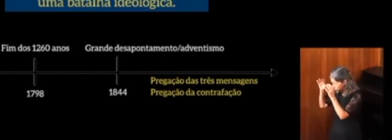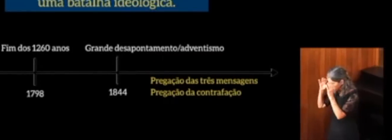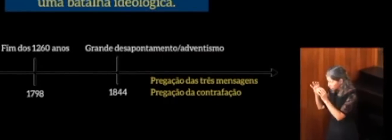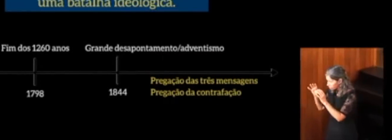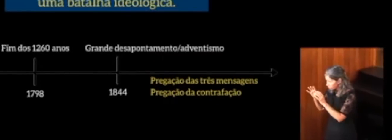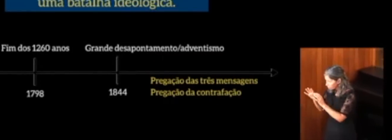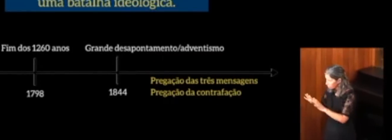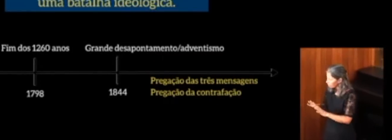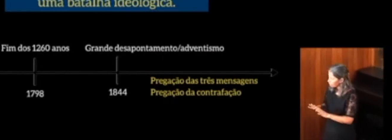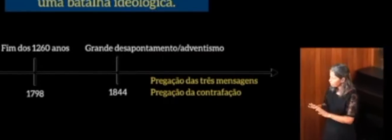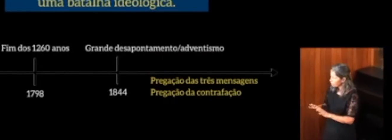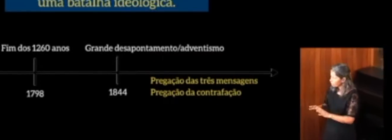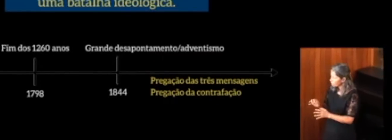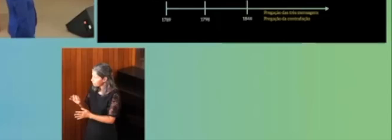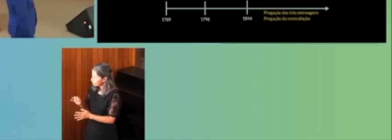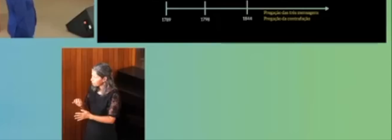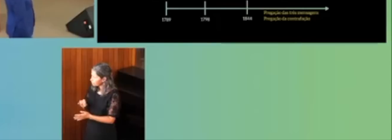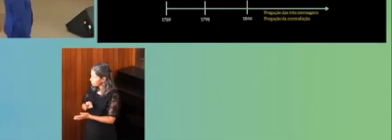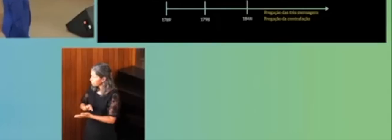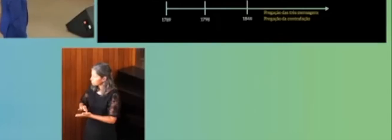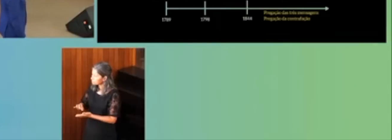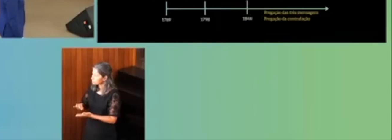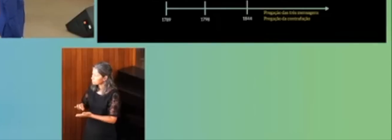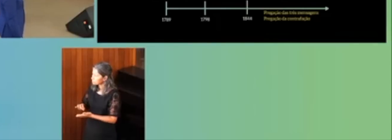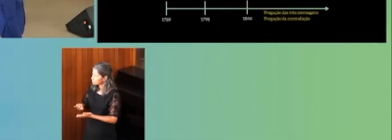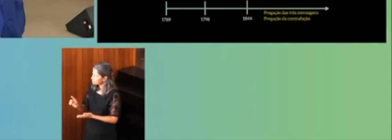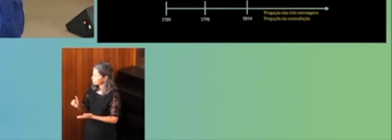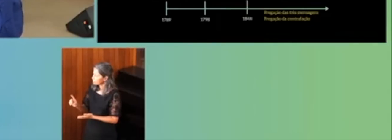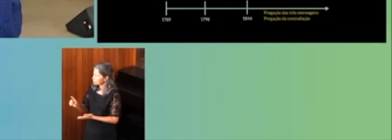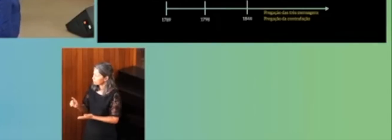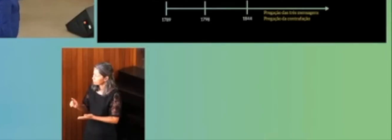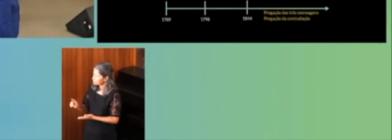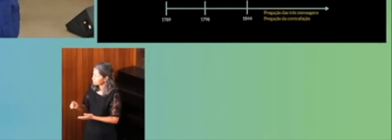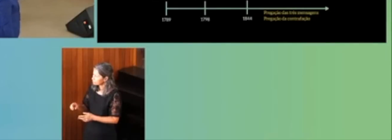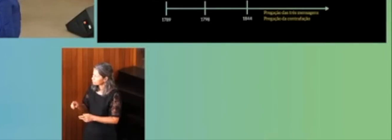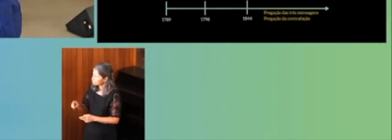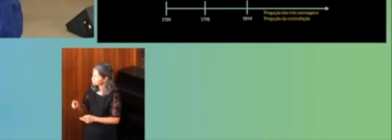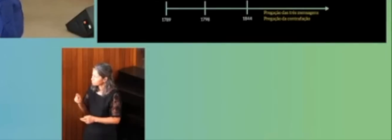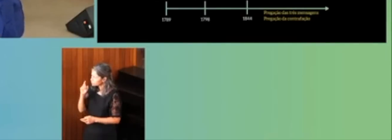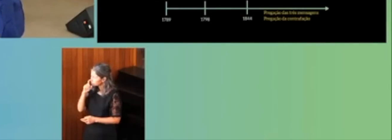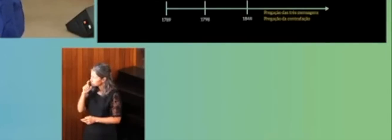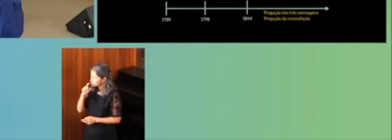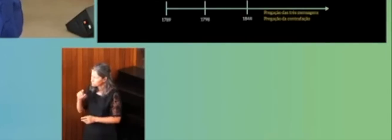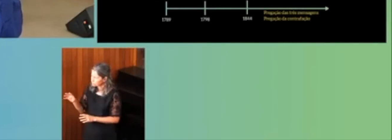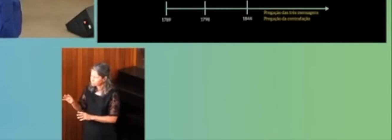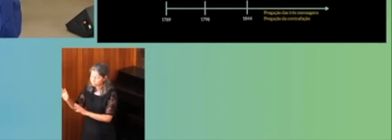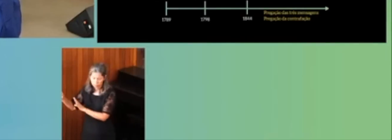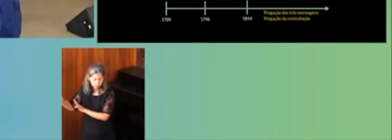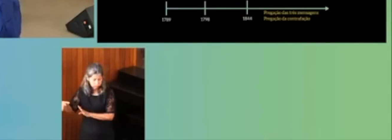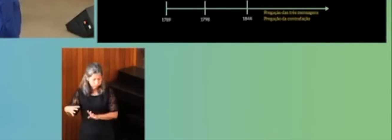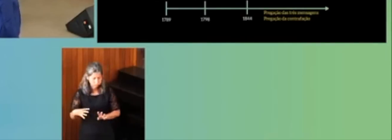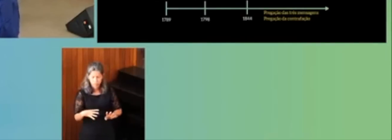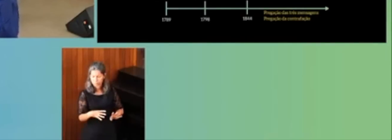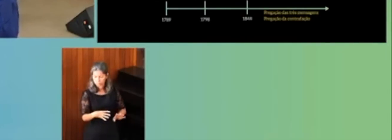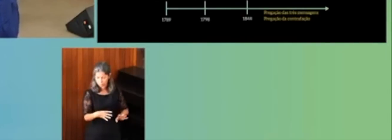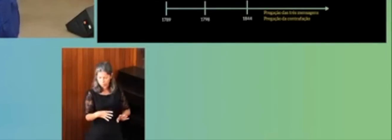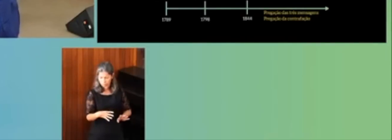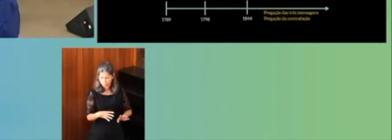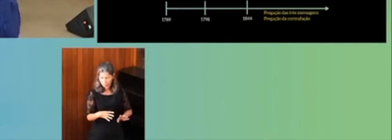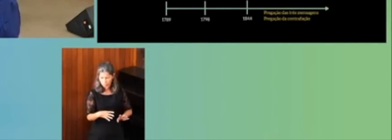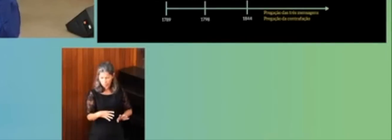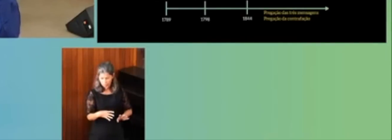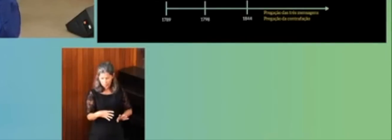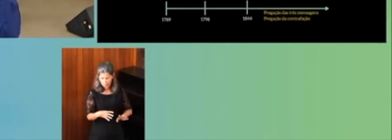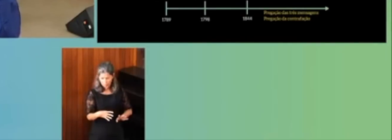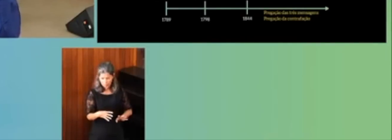Falsas teorias estarão misturadas com cada fase da experiência e serão advogadas com fervor satânico, a fim de cativar